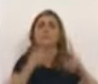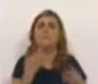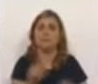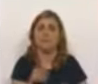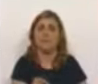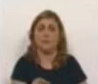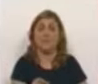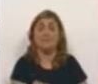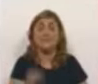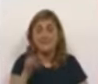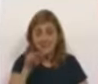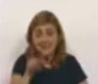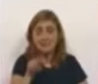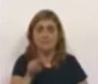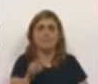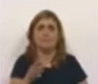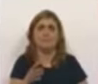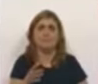desenvolvimento.